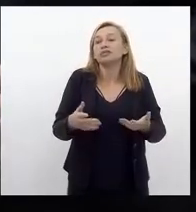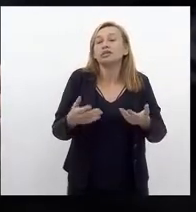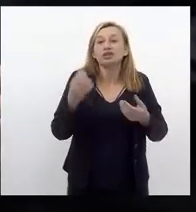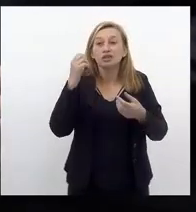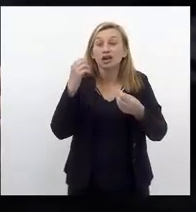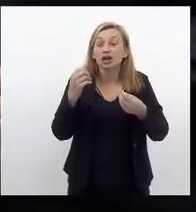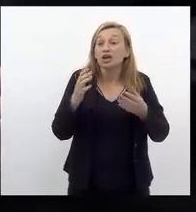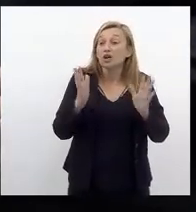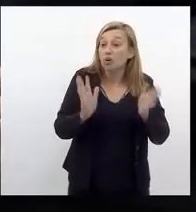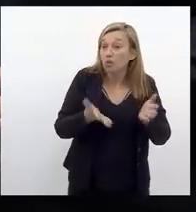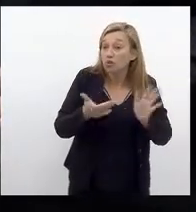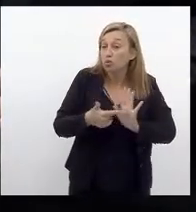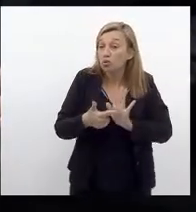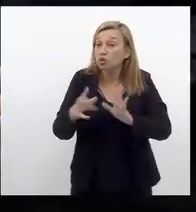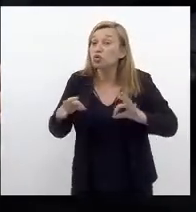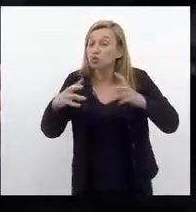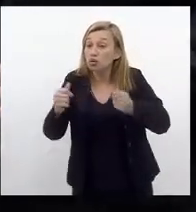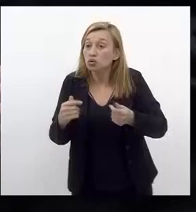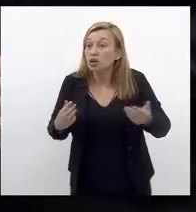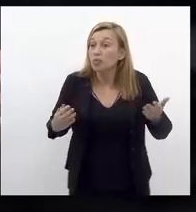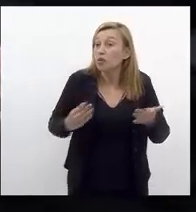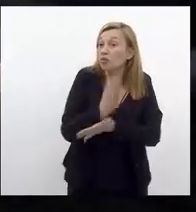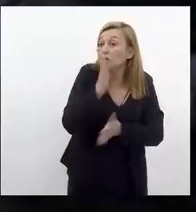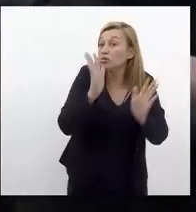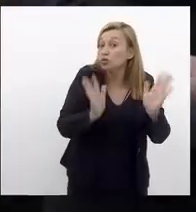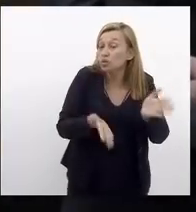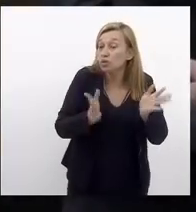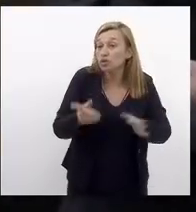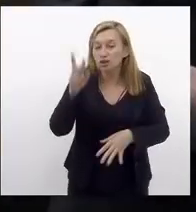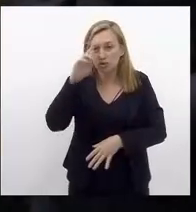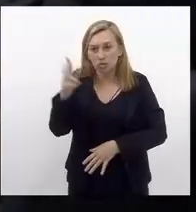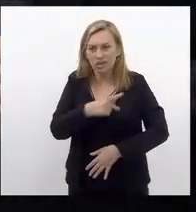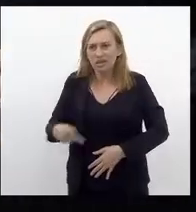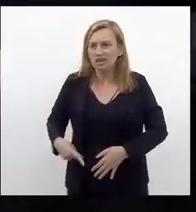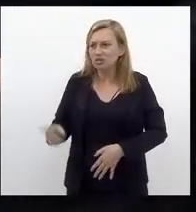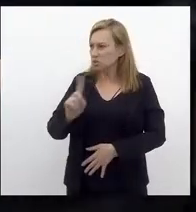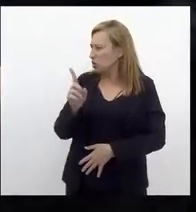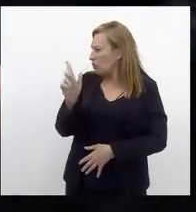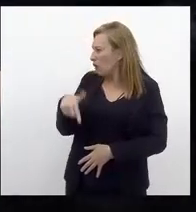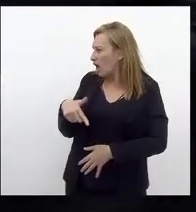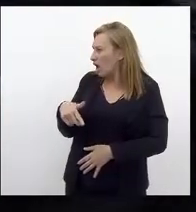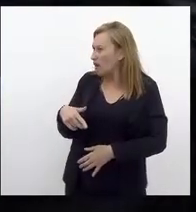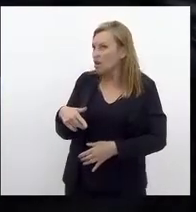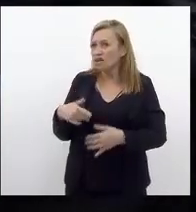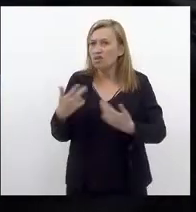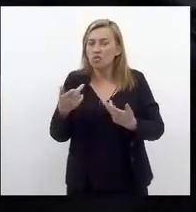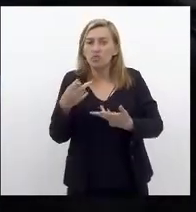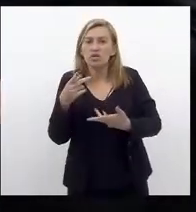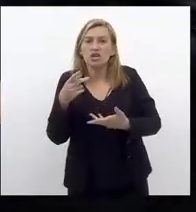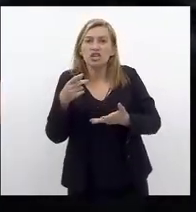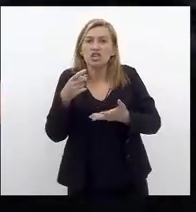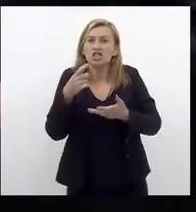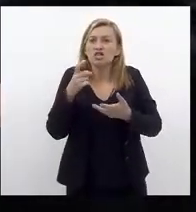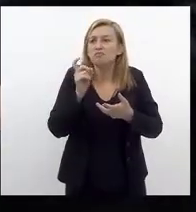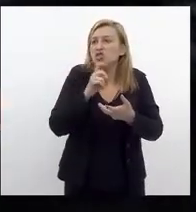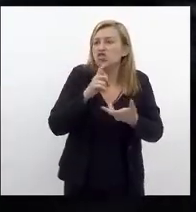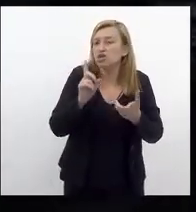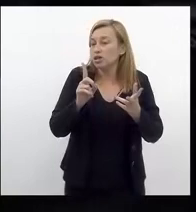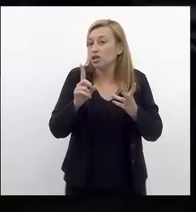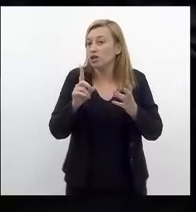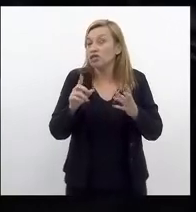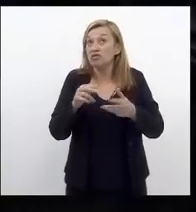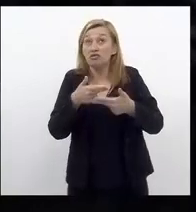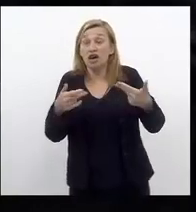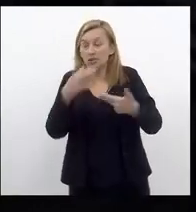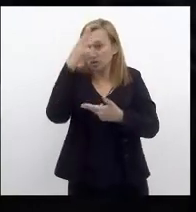caíram porque presidente que nós aprovamos hoje não era uma falácia uma invencionice o que Enquanto